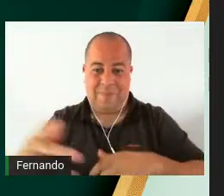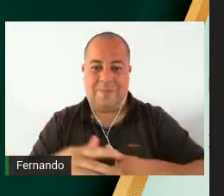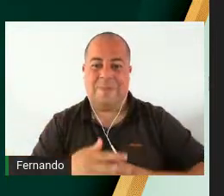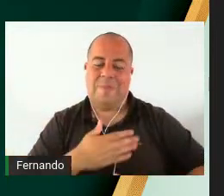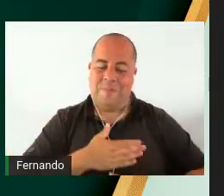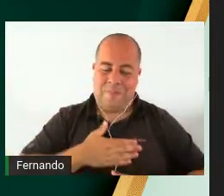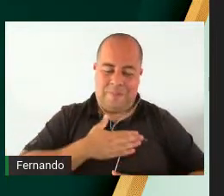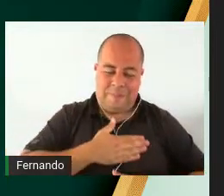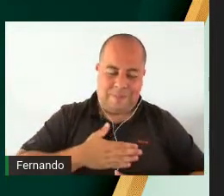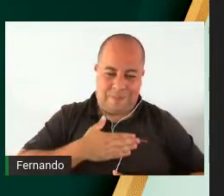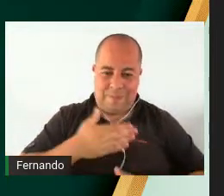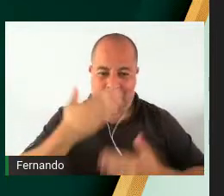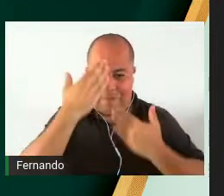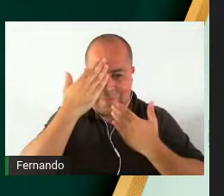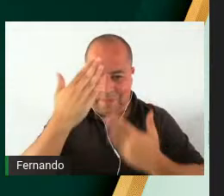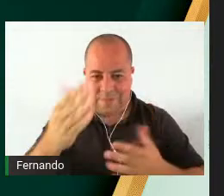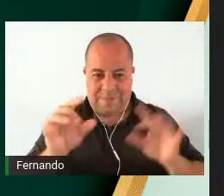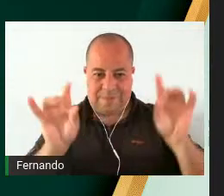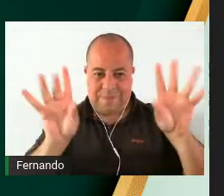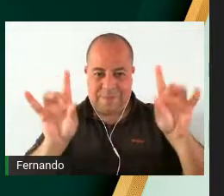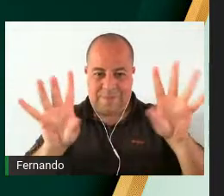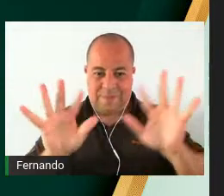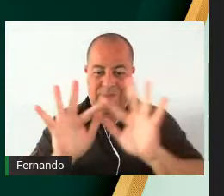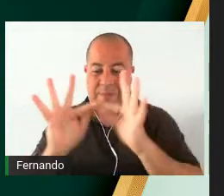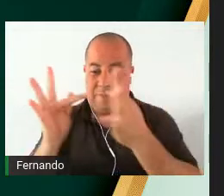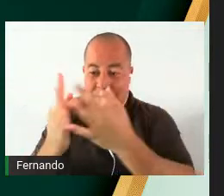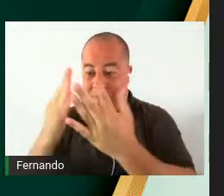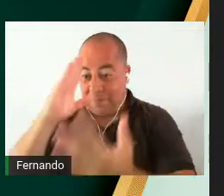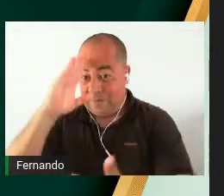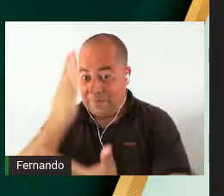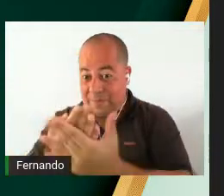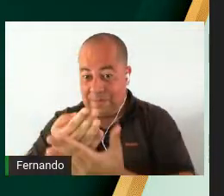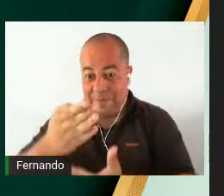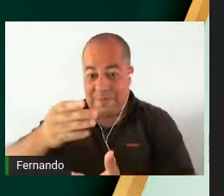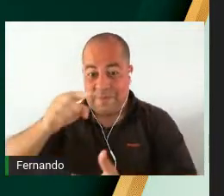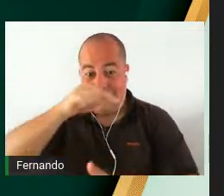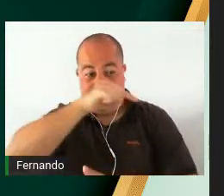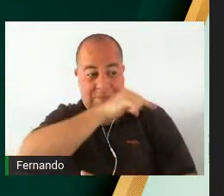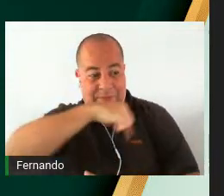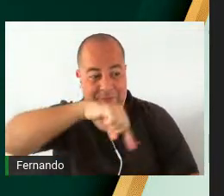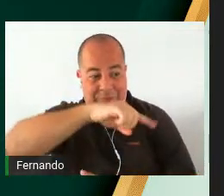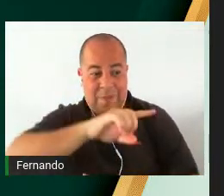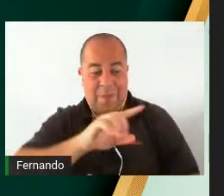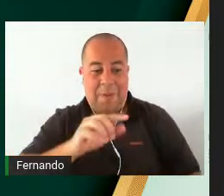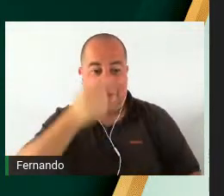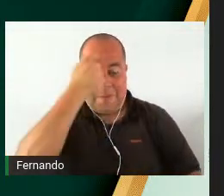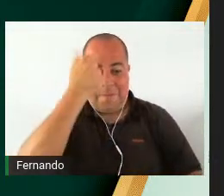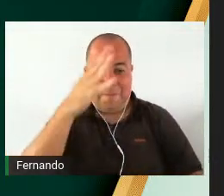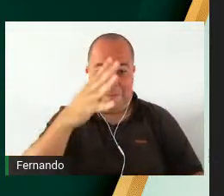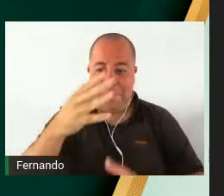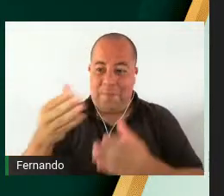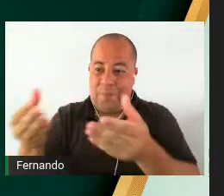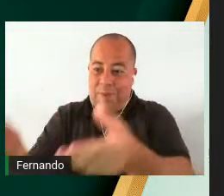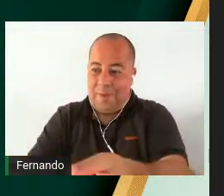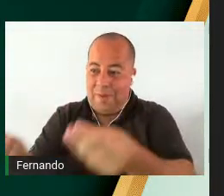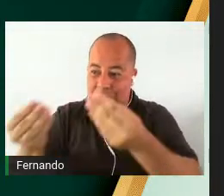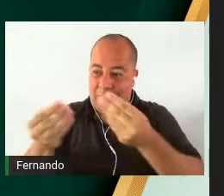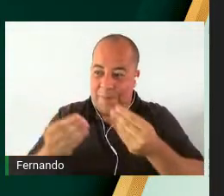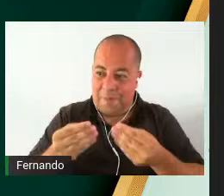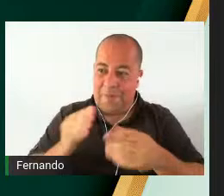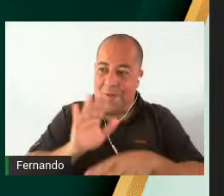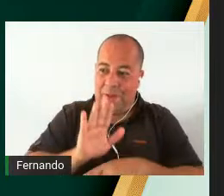Agradecemos em especial as famílias que acreditaram em nós e a nós confiaram essa importantíssima etapa da